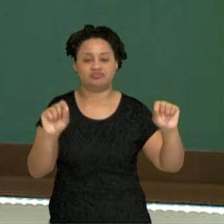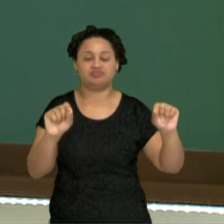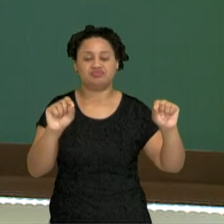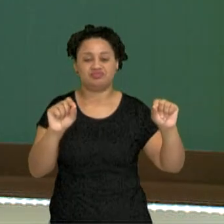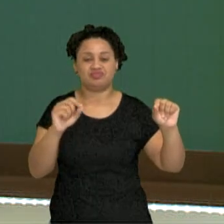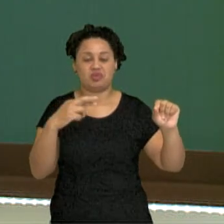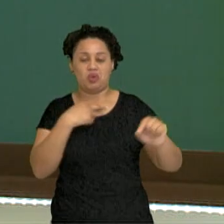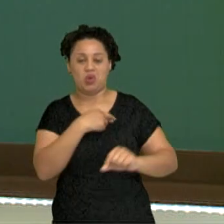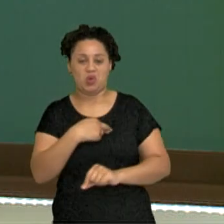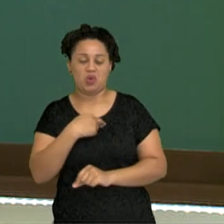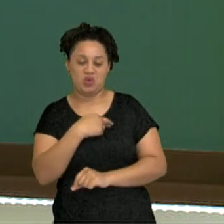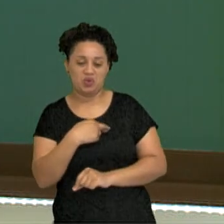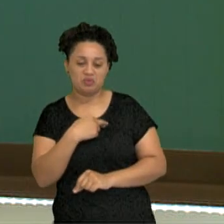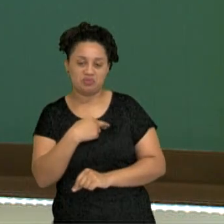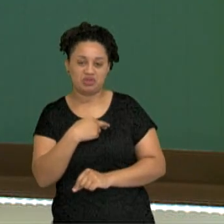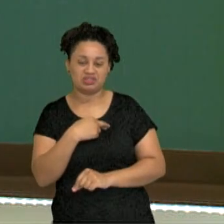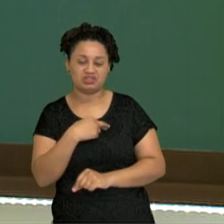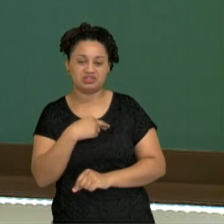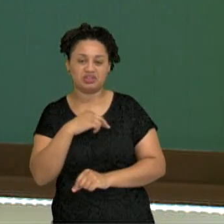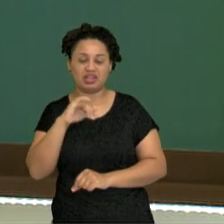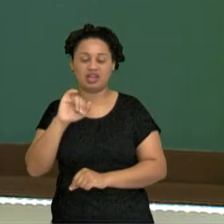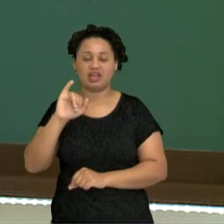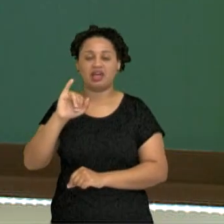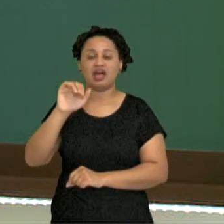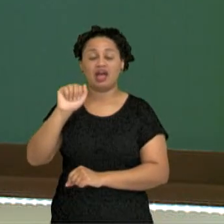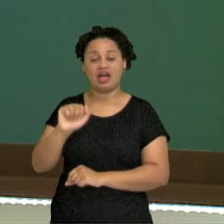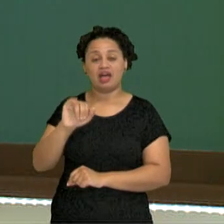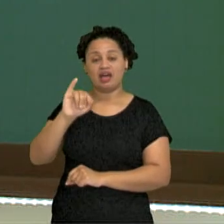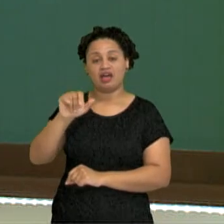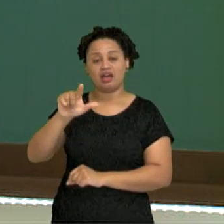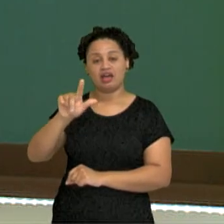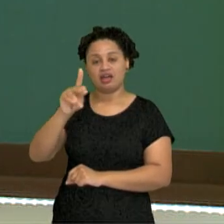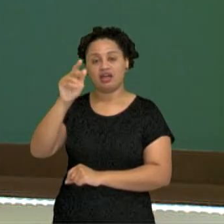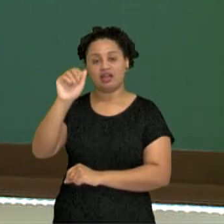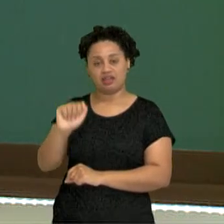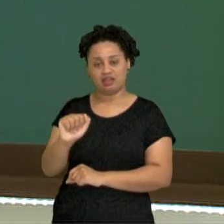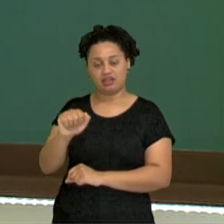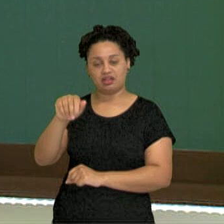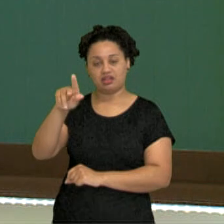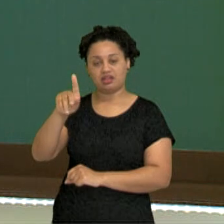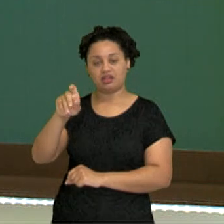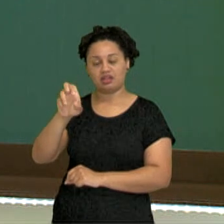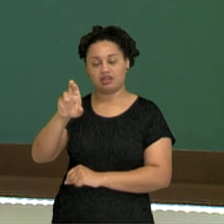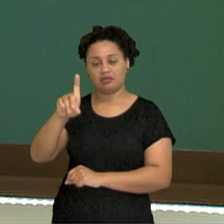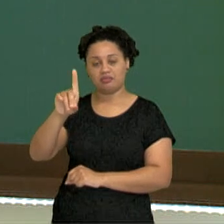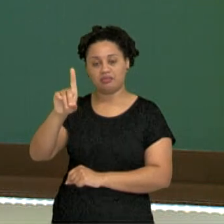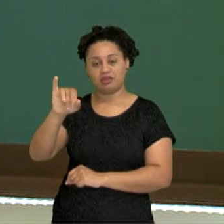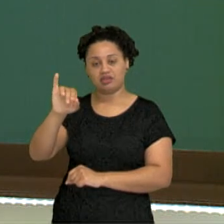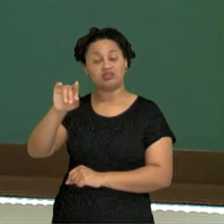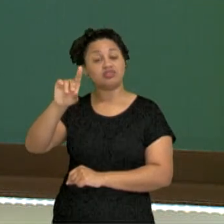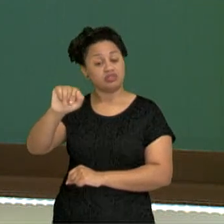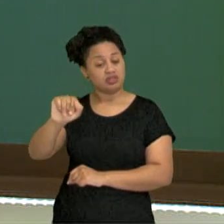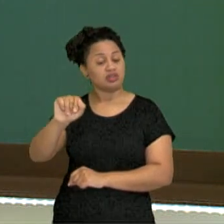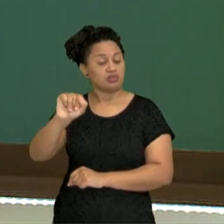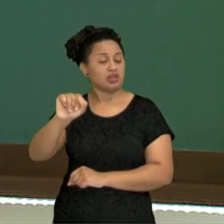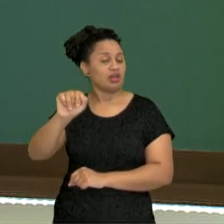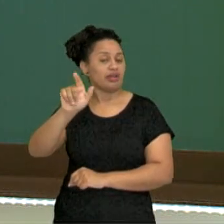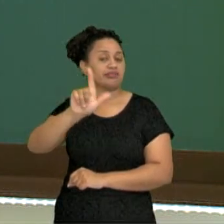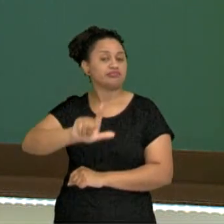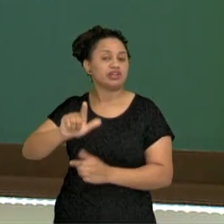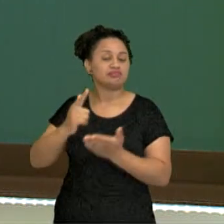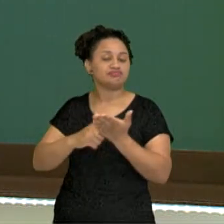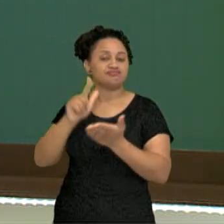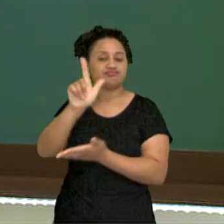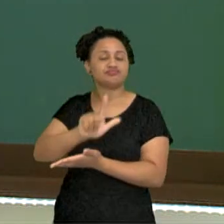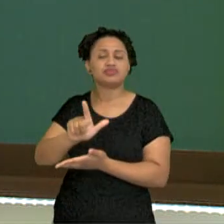do romance A Ilha Perdida, que é uma obra literária. Quando é uma obra literária, professor? Todo